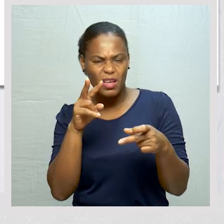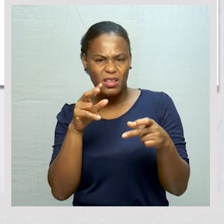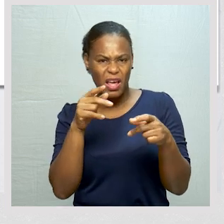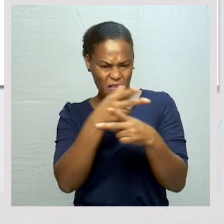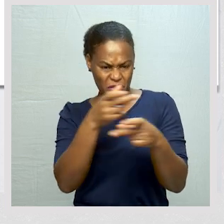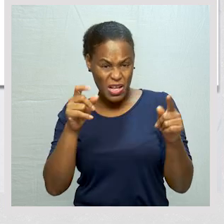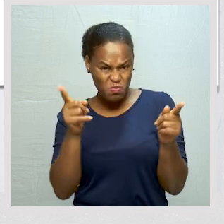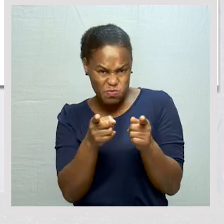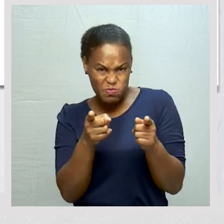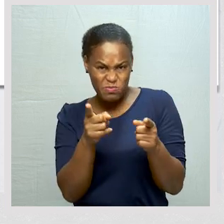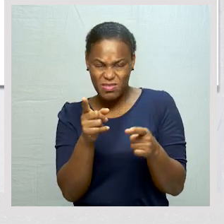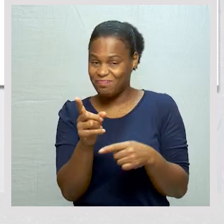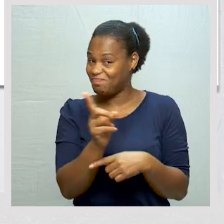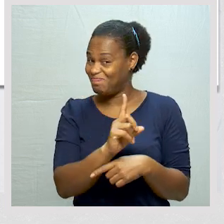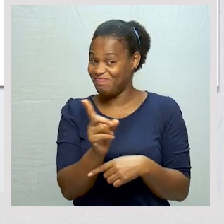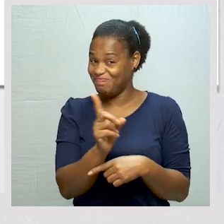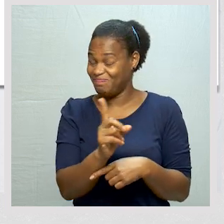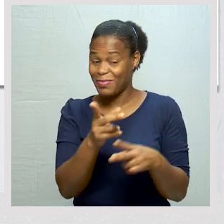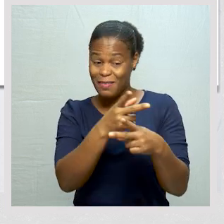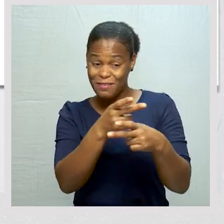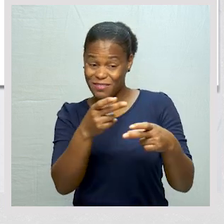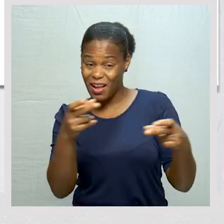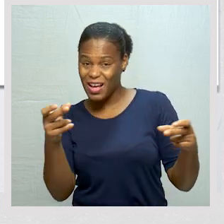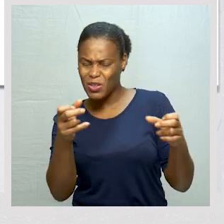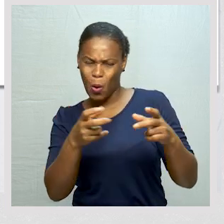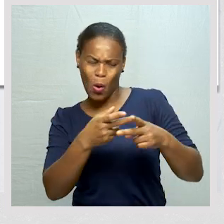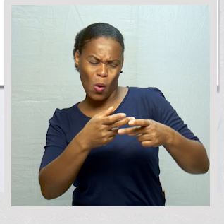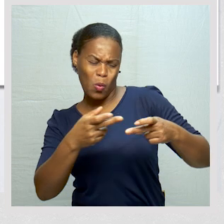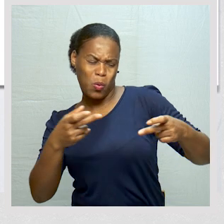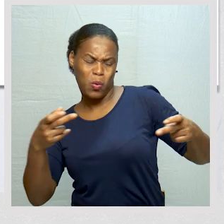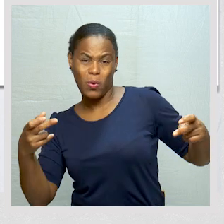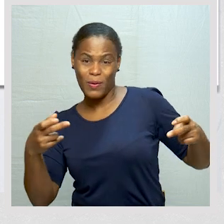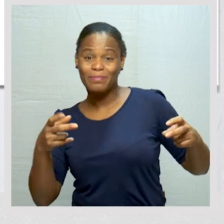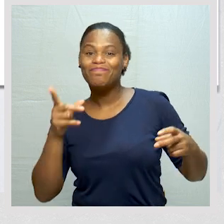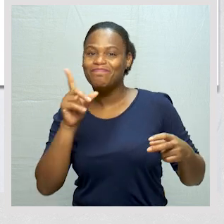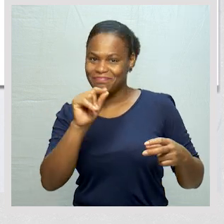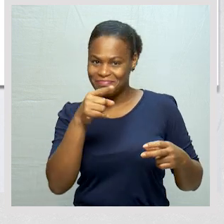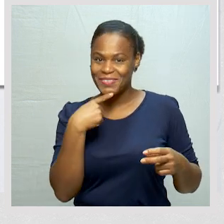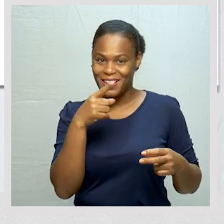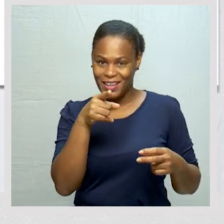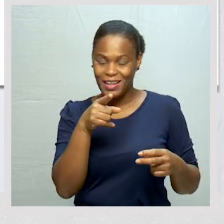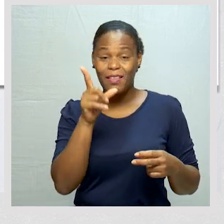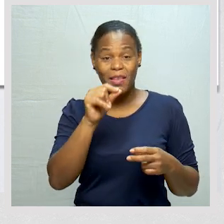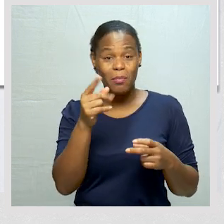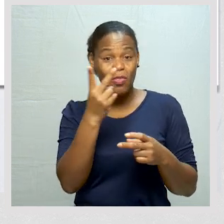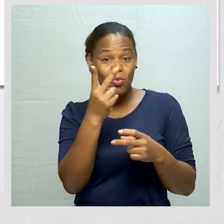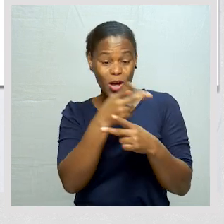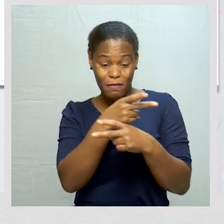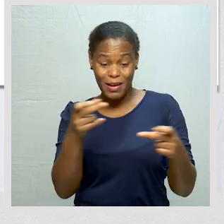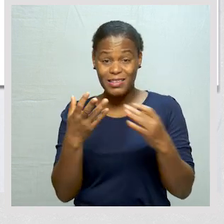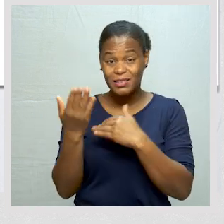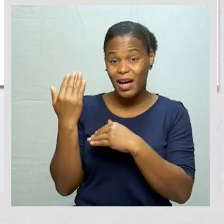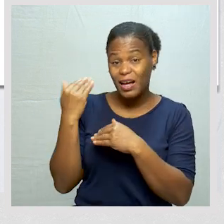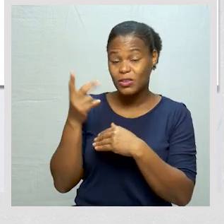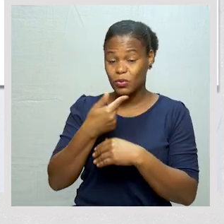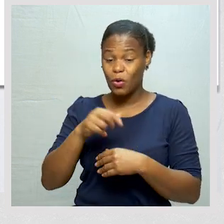curtas? Isso mesmo, não são curtas, são frases longas. Também vimos nas duas frases